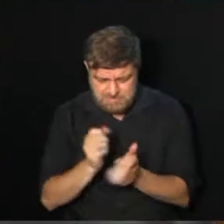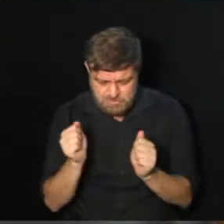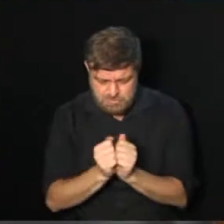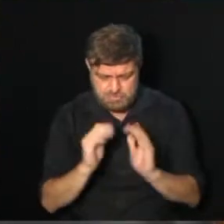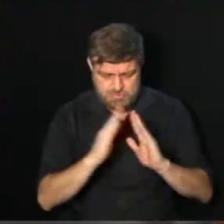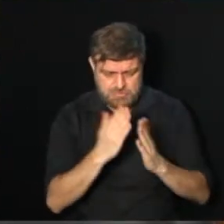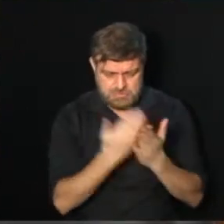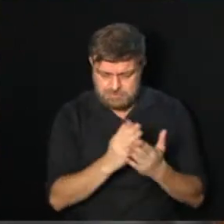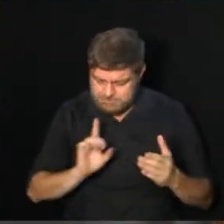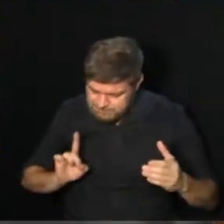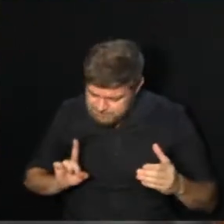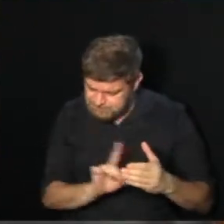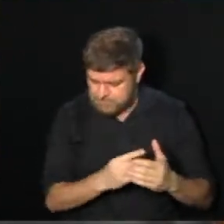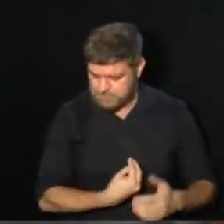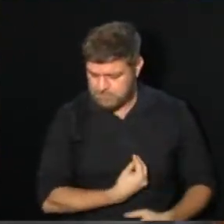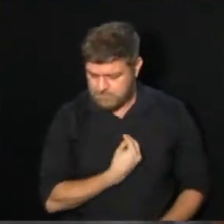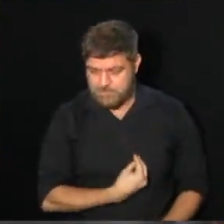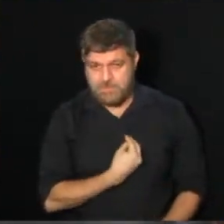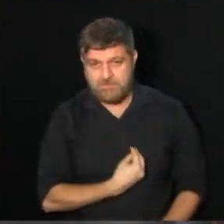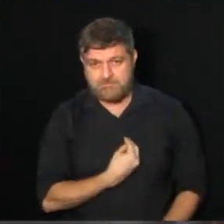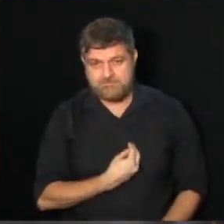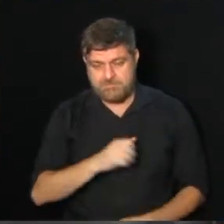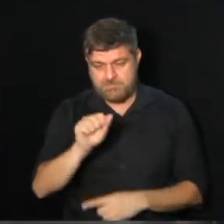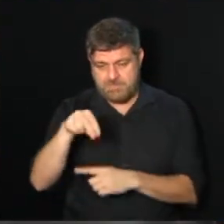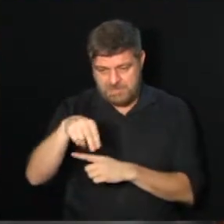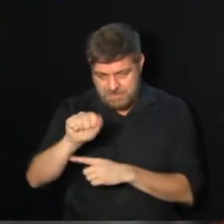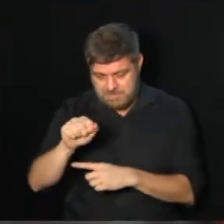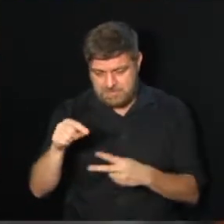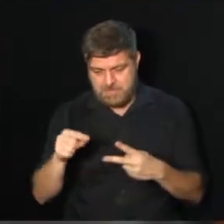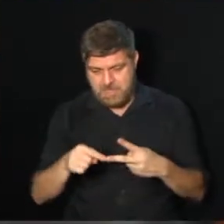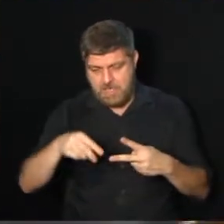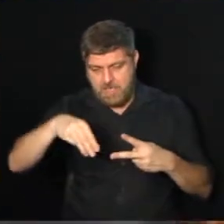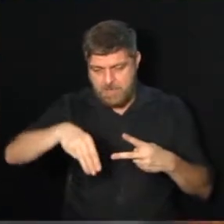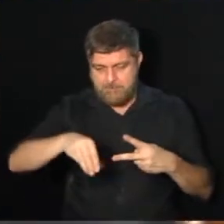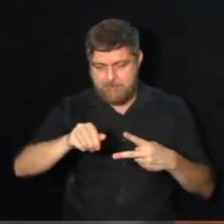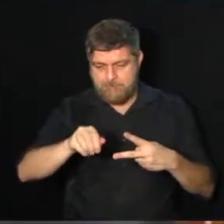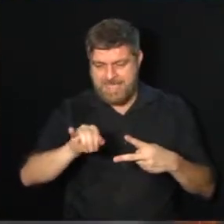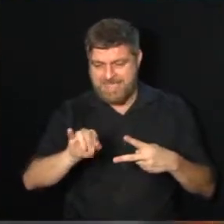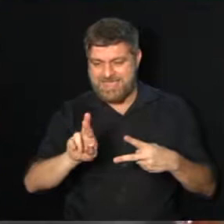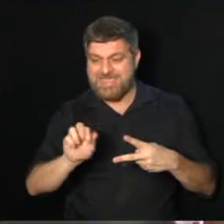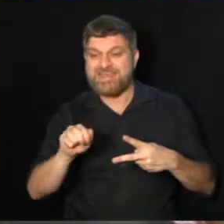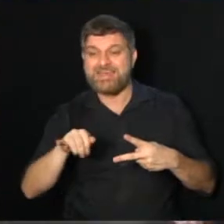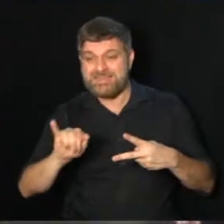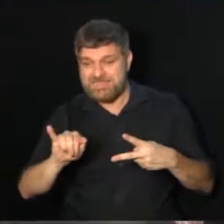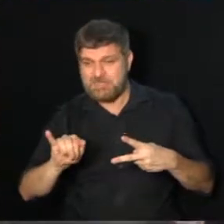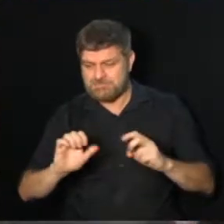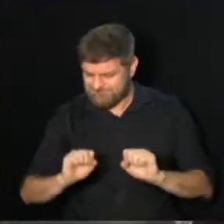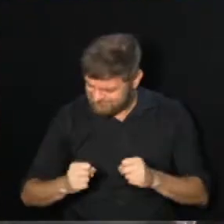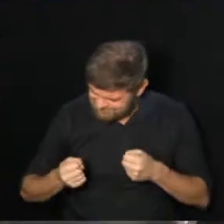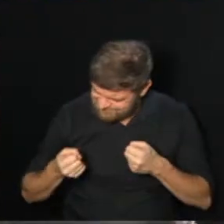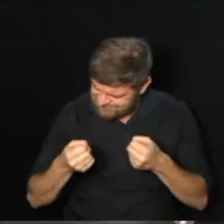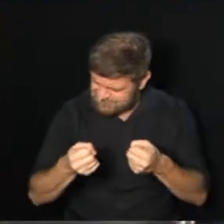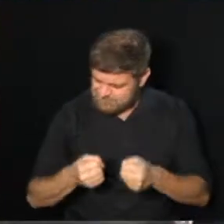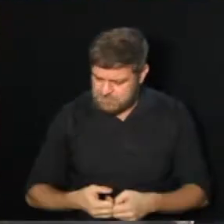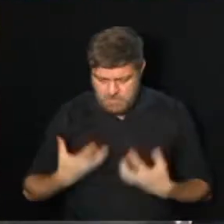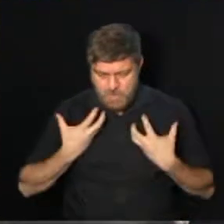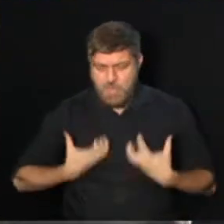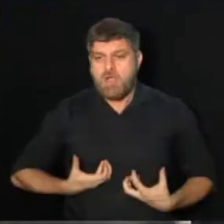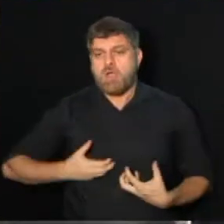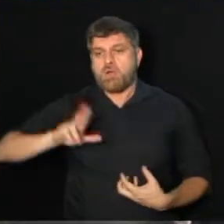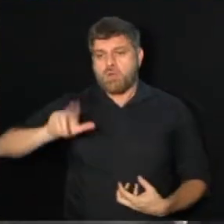A Ana e a Mairani também, incansáveis, e muitas vezes